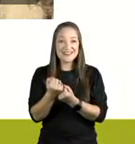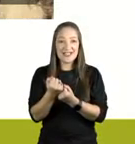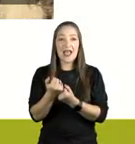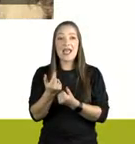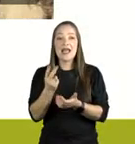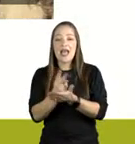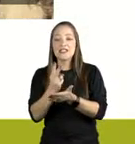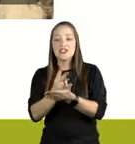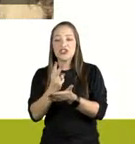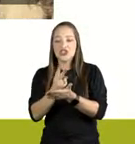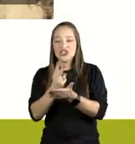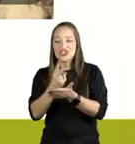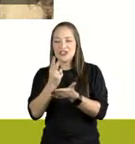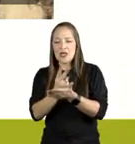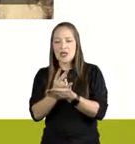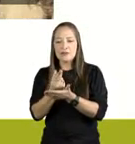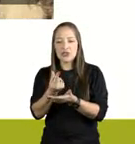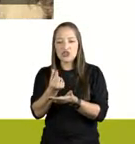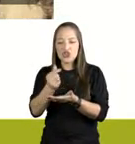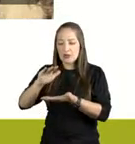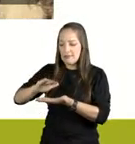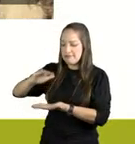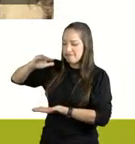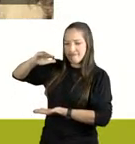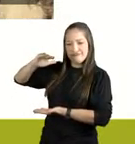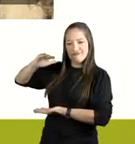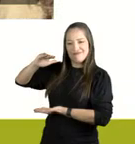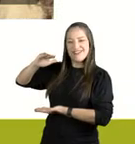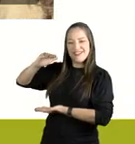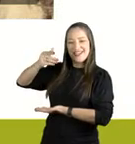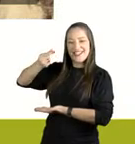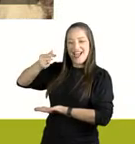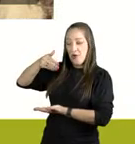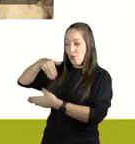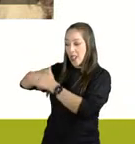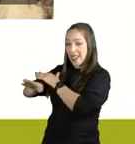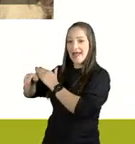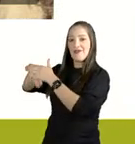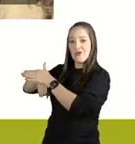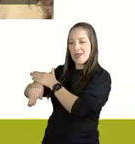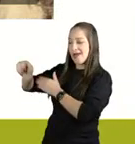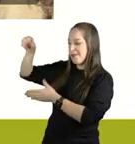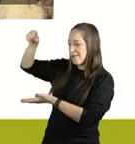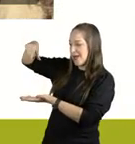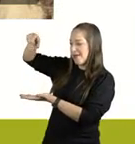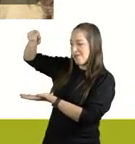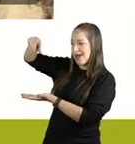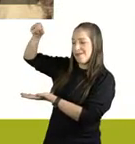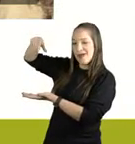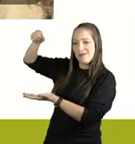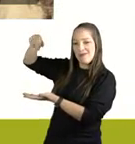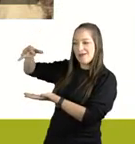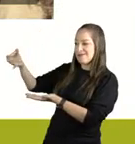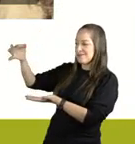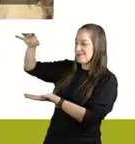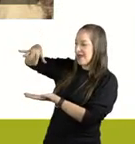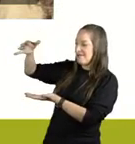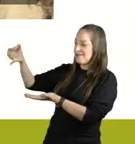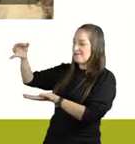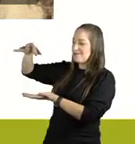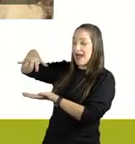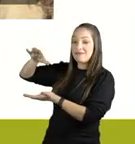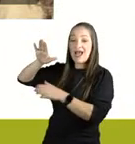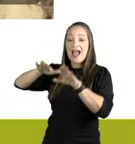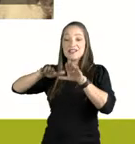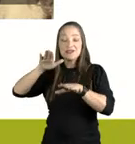lá, tudo que ele precisava, por mais que ele vinha de uma família mais humilde, ele tirava daquele pote. Então, ele tinha que